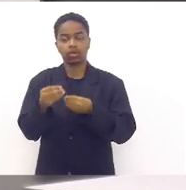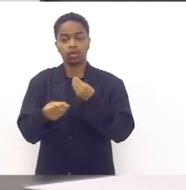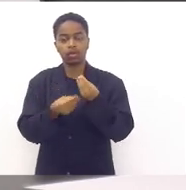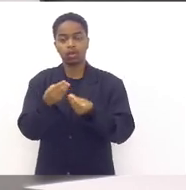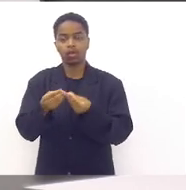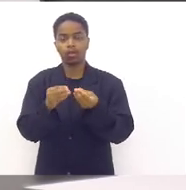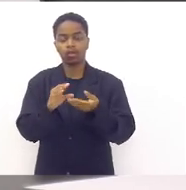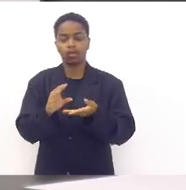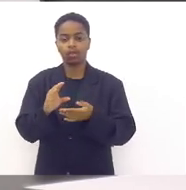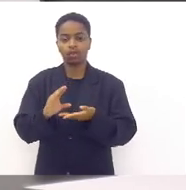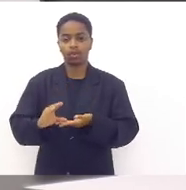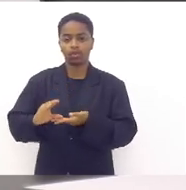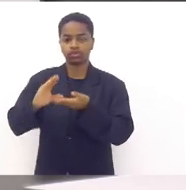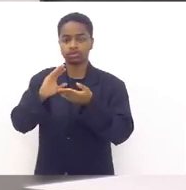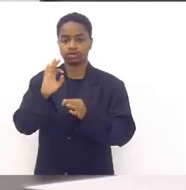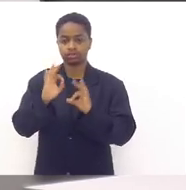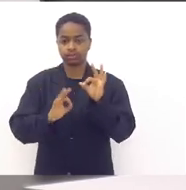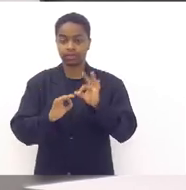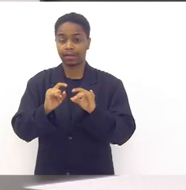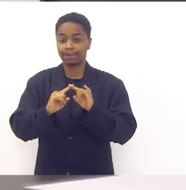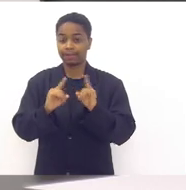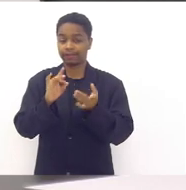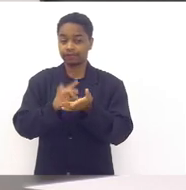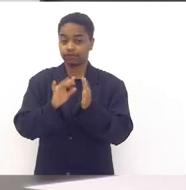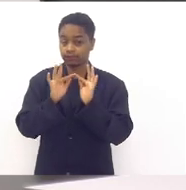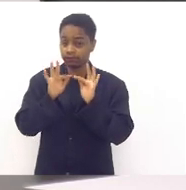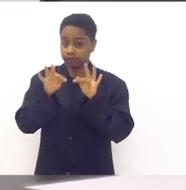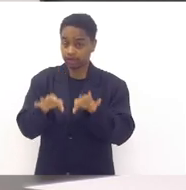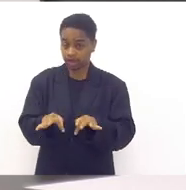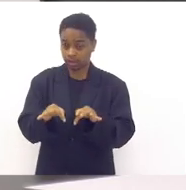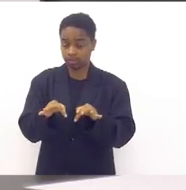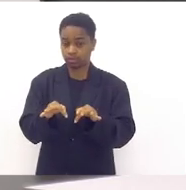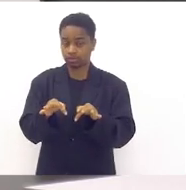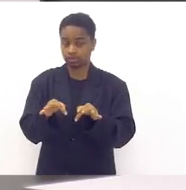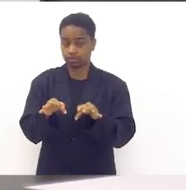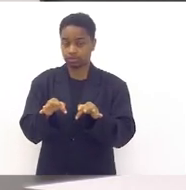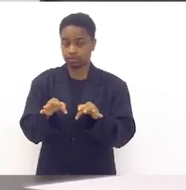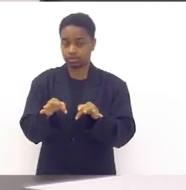conselho federativo vai se colocar, mas, no final das contas,